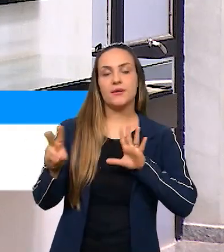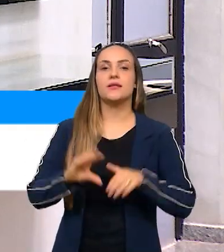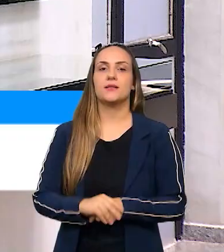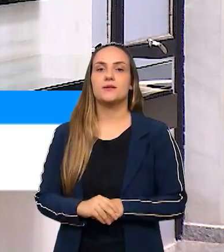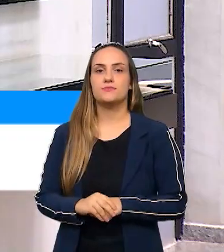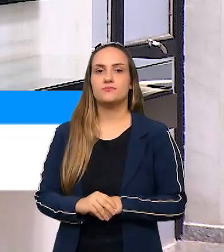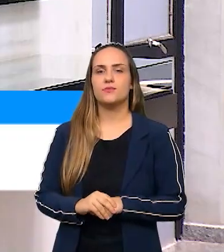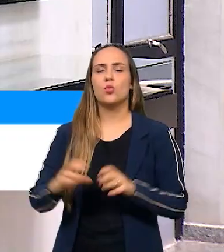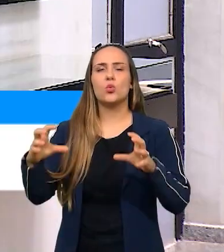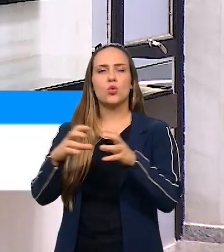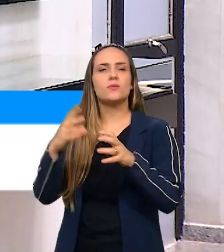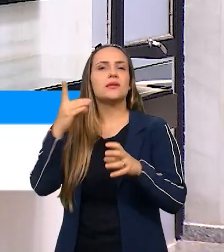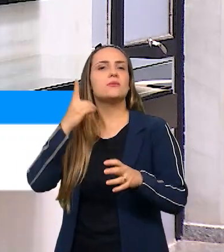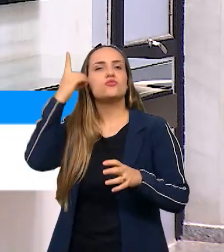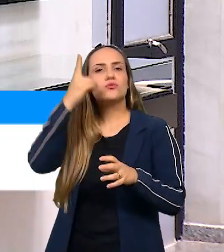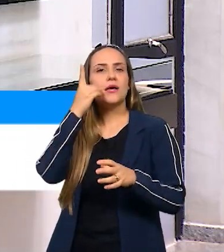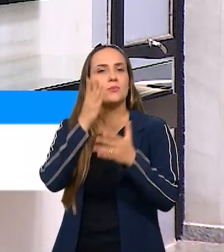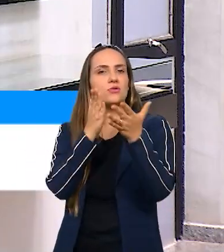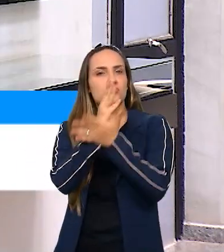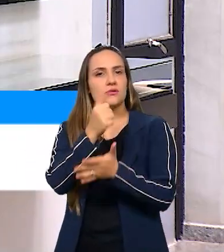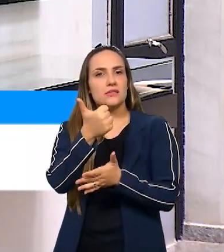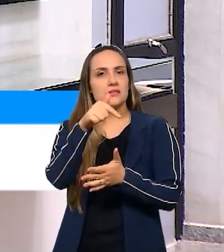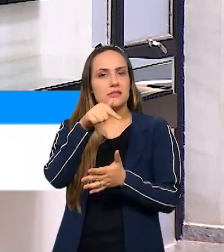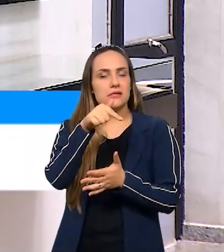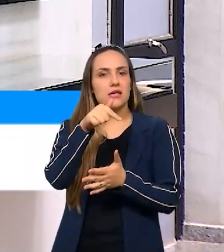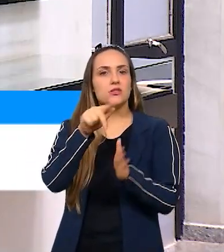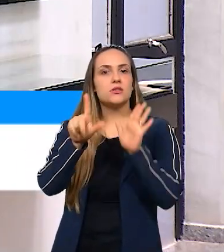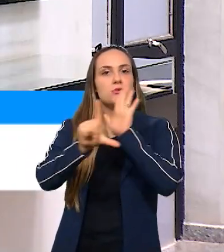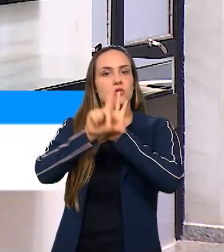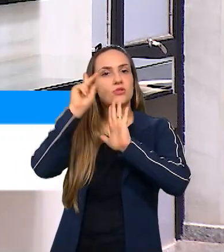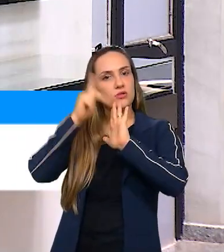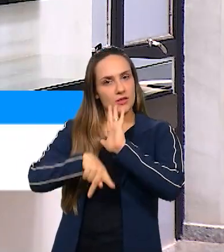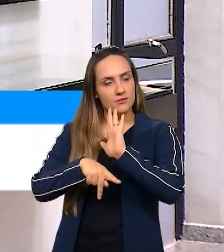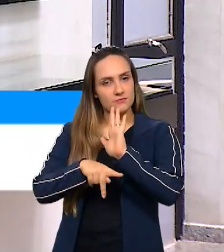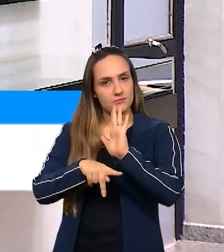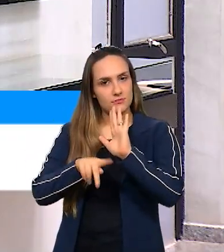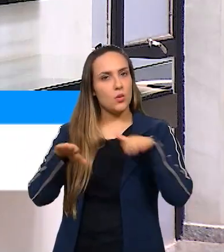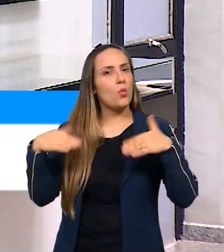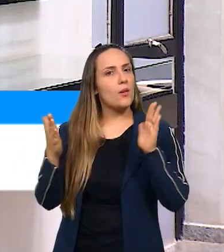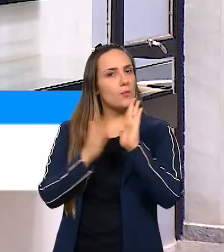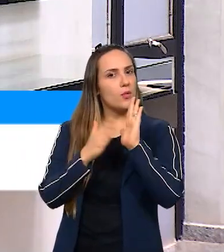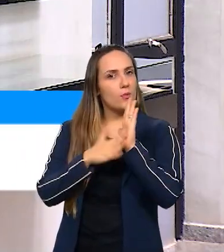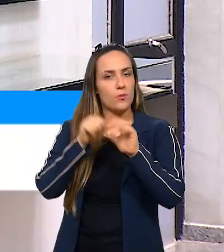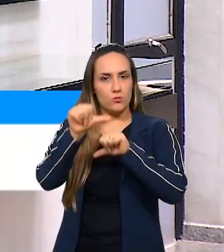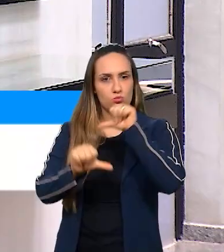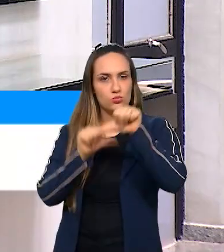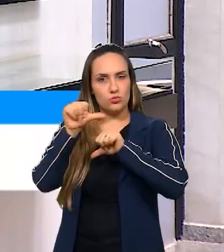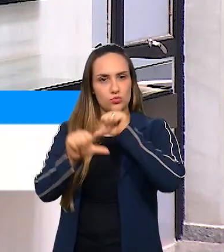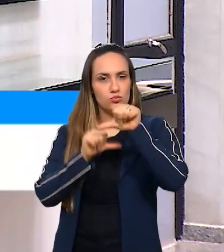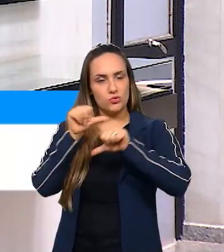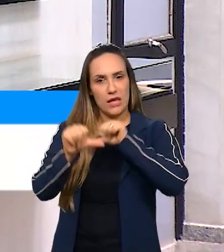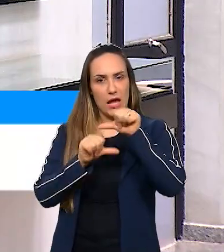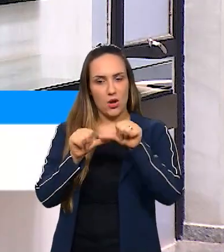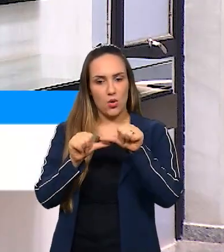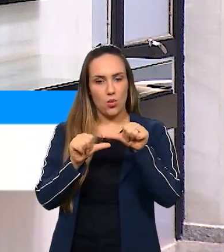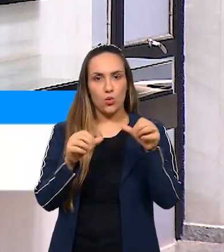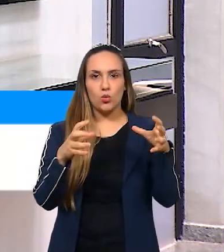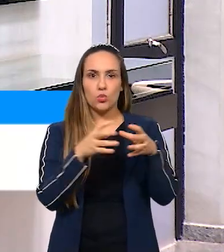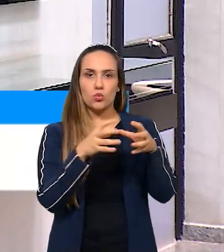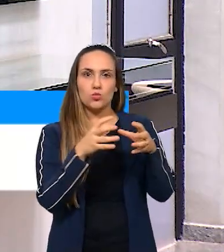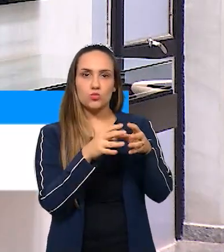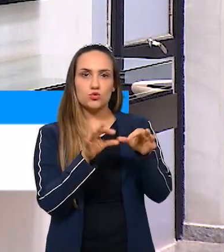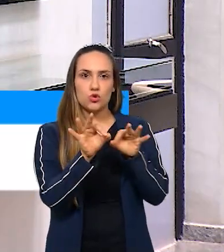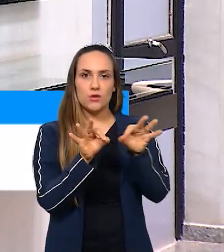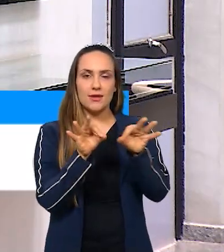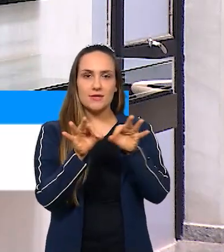semana, parlamentares aprovaram 17 projetos de lei. Entre eles, a proposta de modificação de lei do Código de